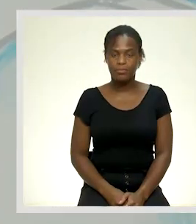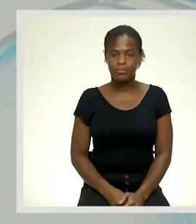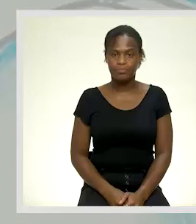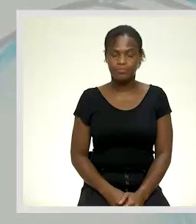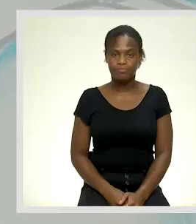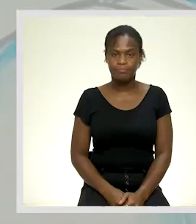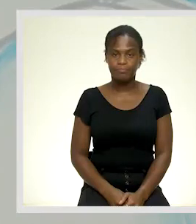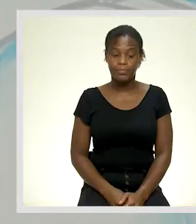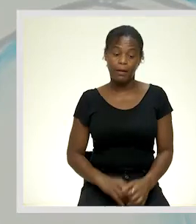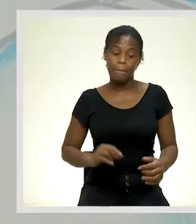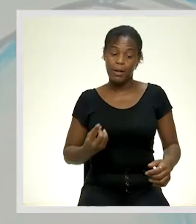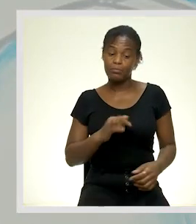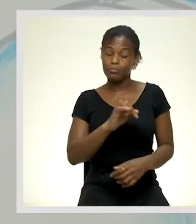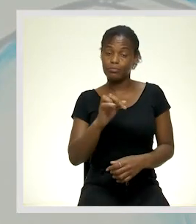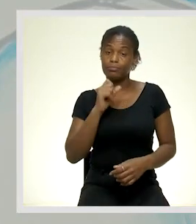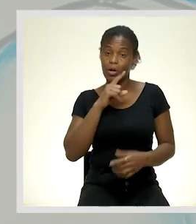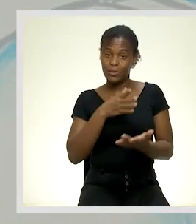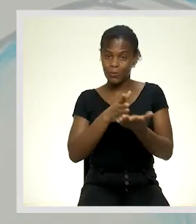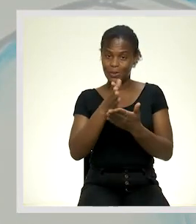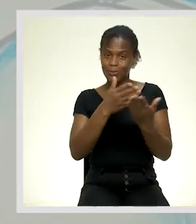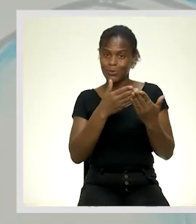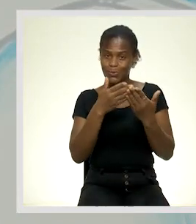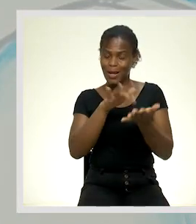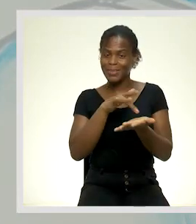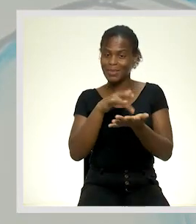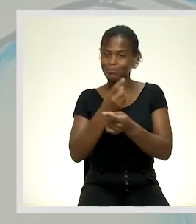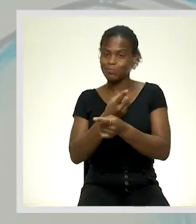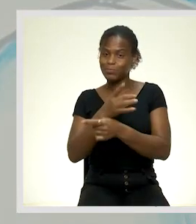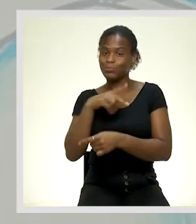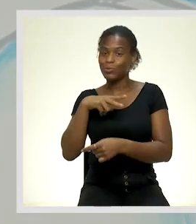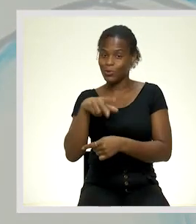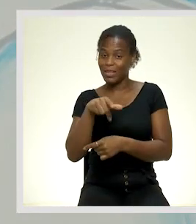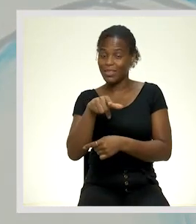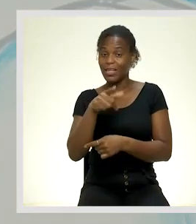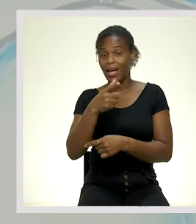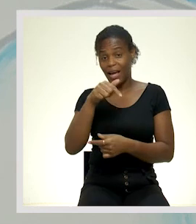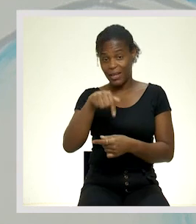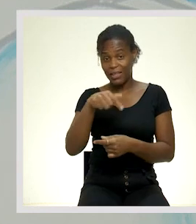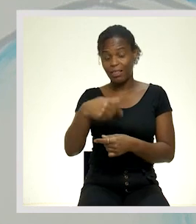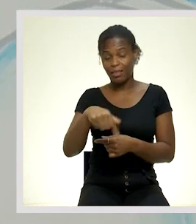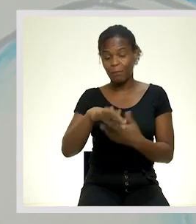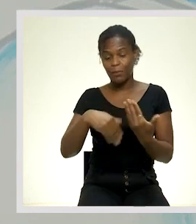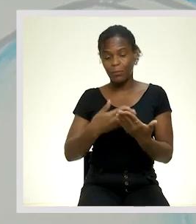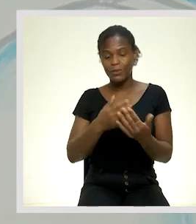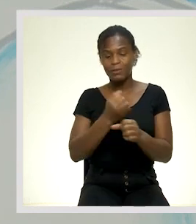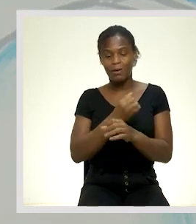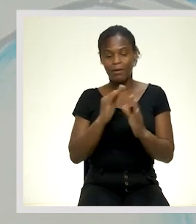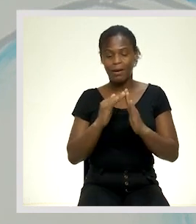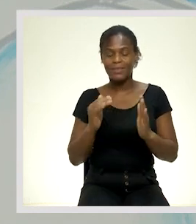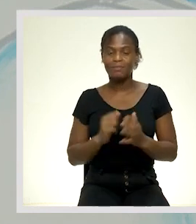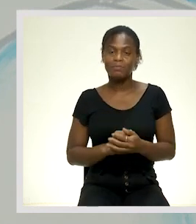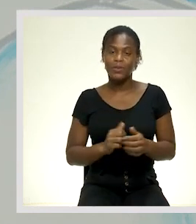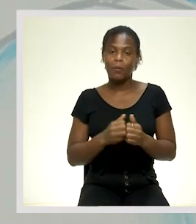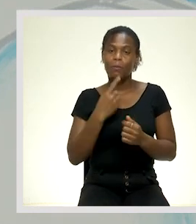Para que possam também continuar o estudo da literatura portuguesa, deixamos aqui a proposta de trabalho de casa, com 2